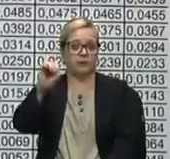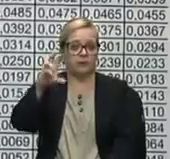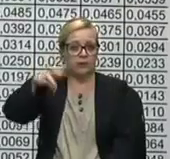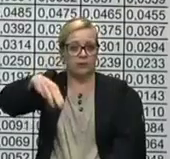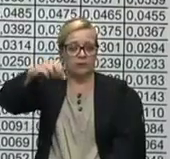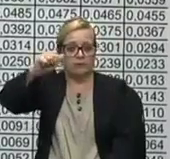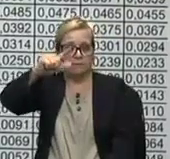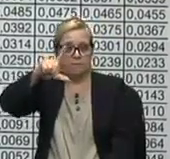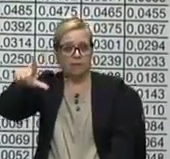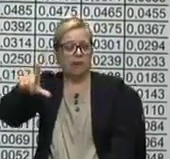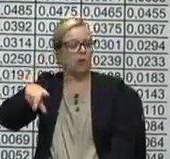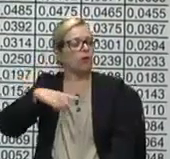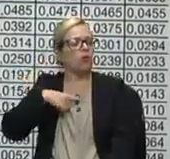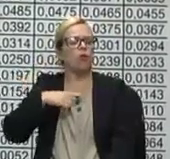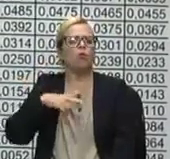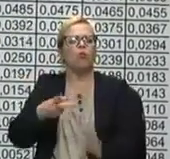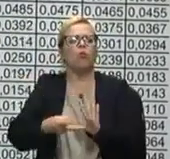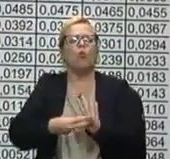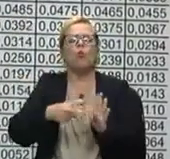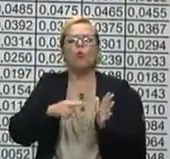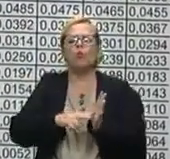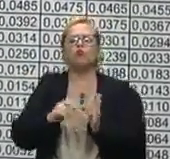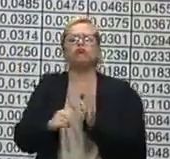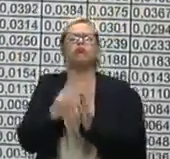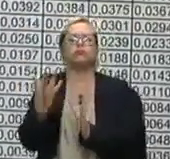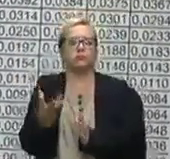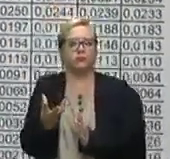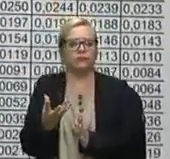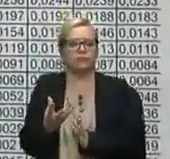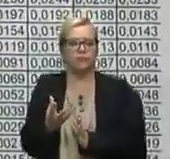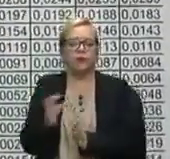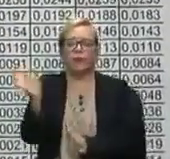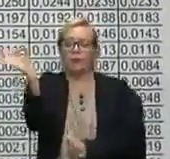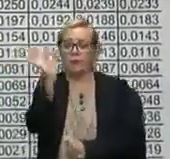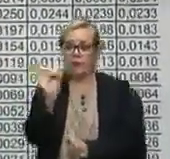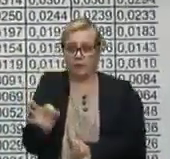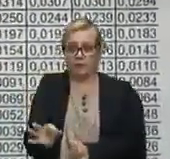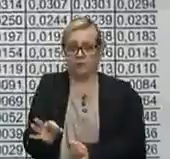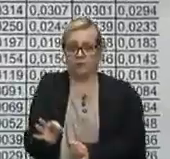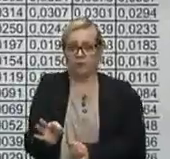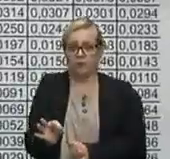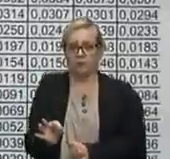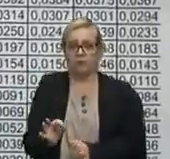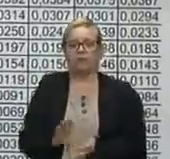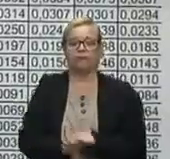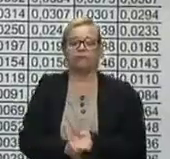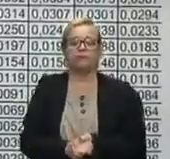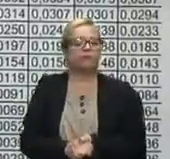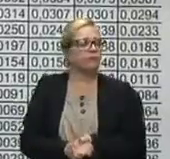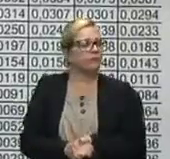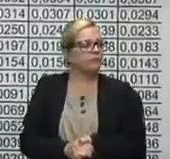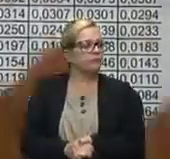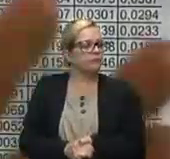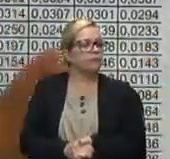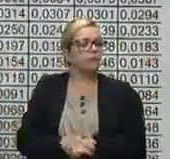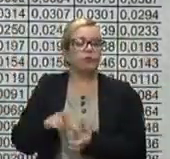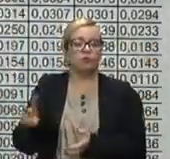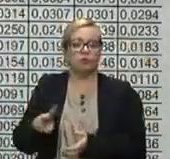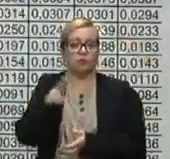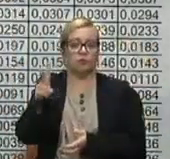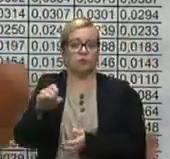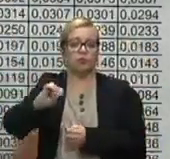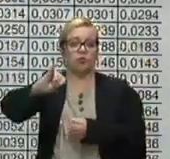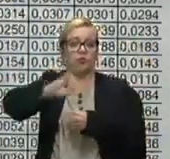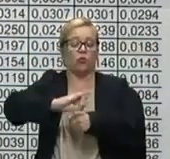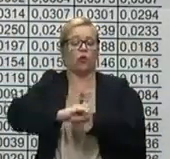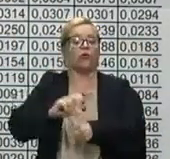gente determinar o nível de significância, a porcentagem. Então, os valores centrais se